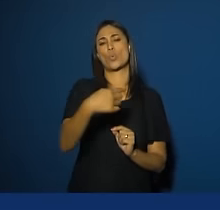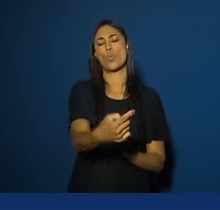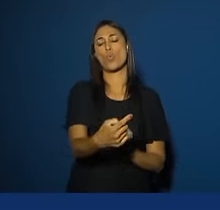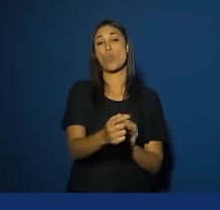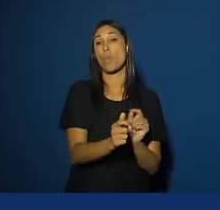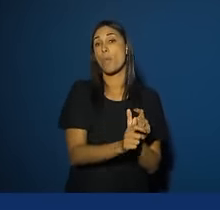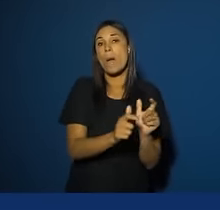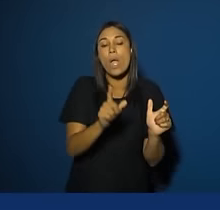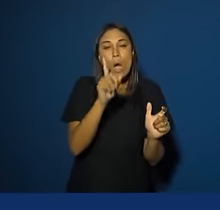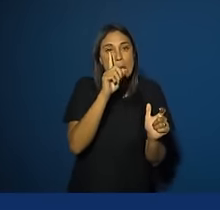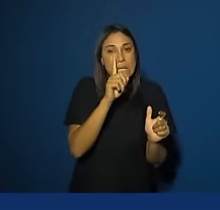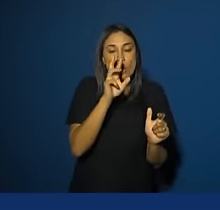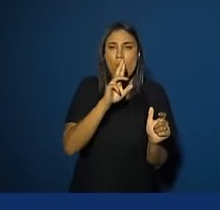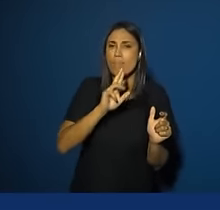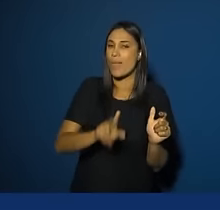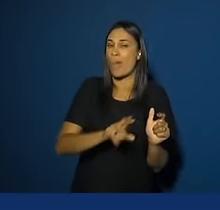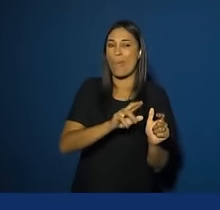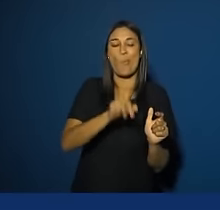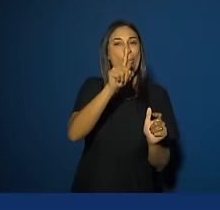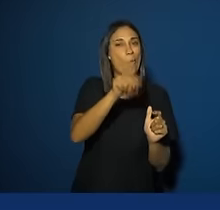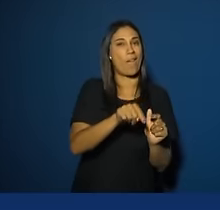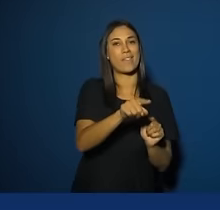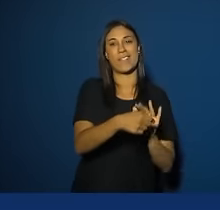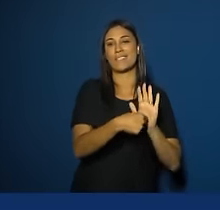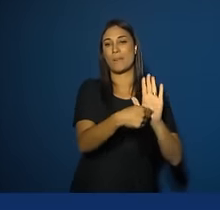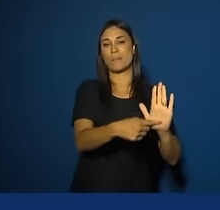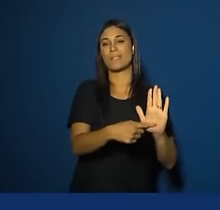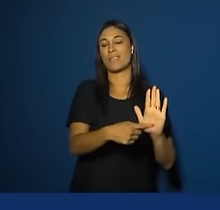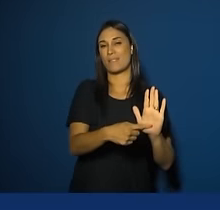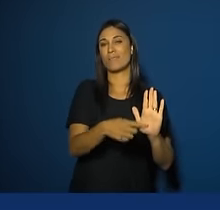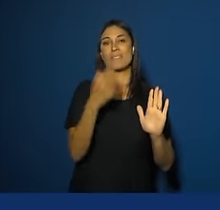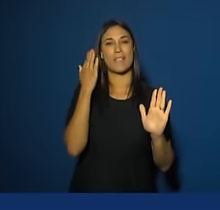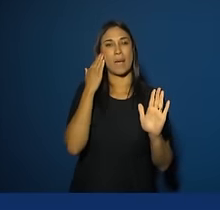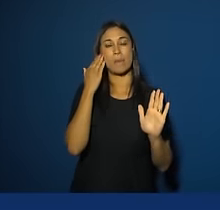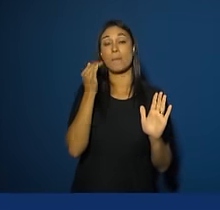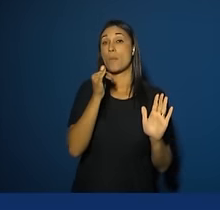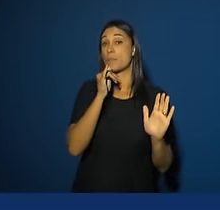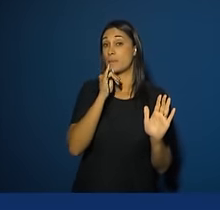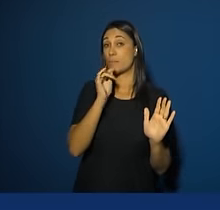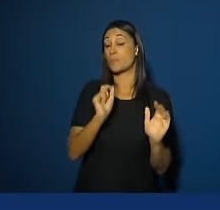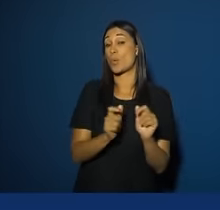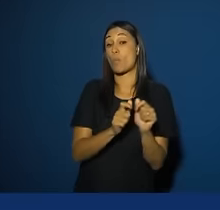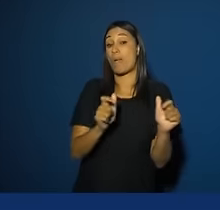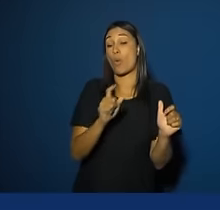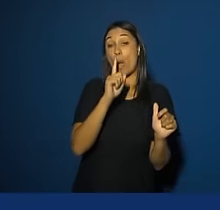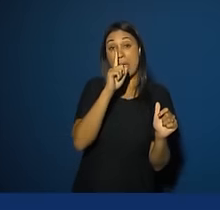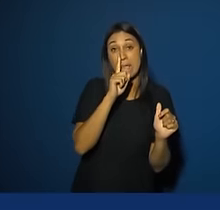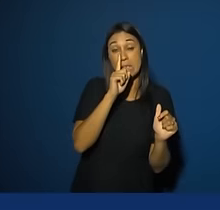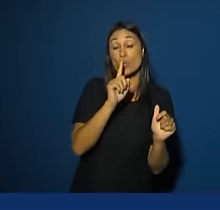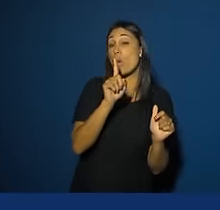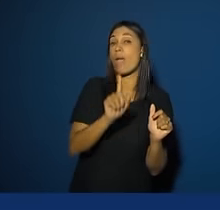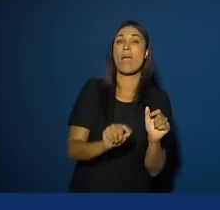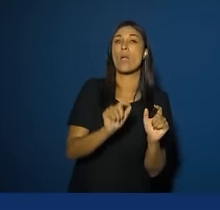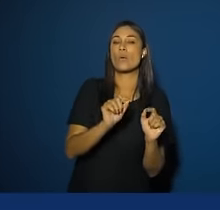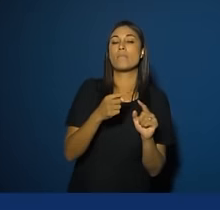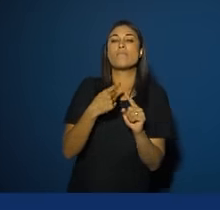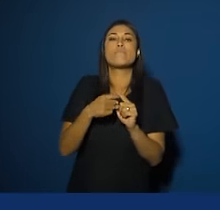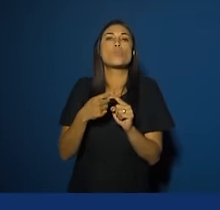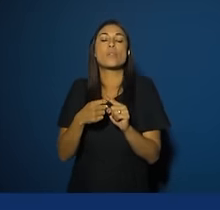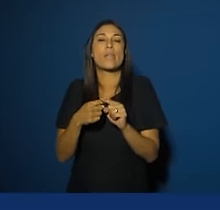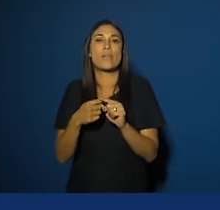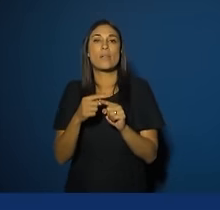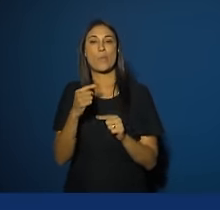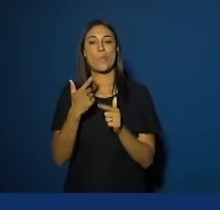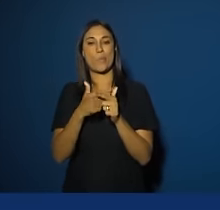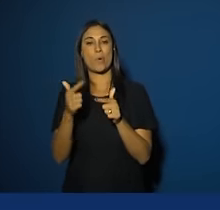risco, normalmente não é ele que se apresenta como maior risco. Então, até porque